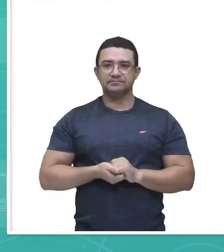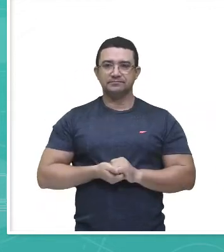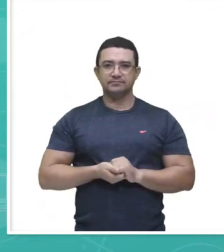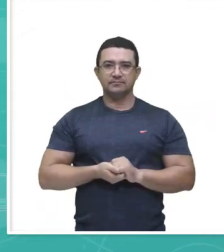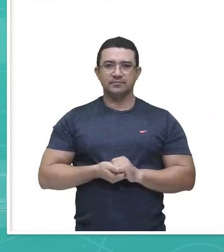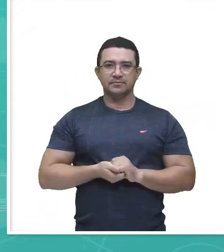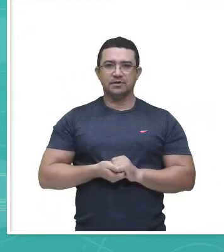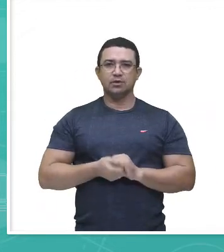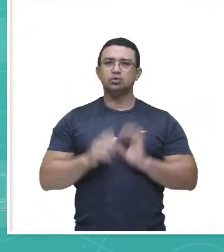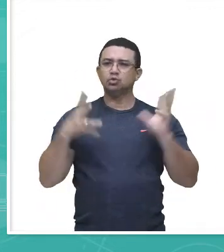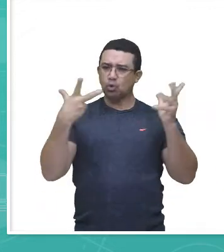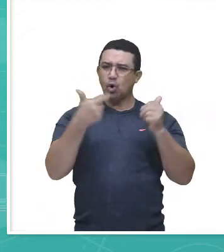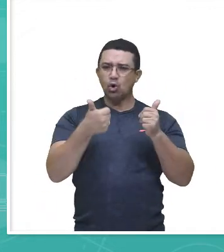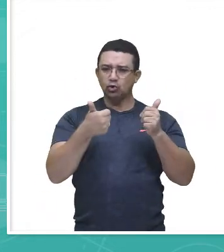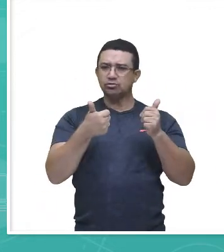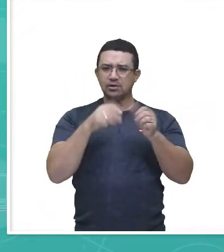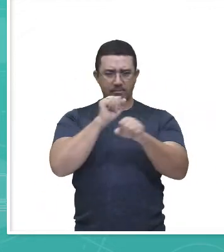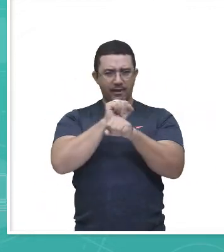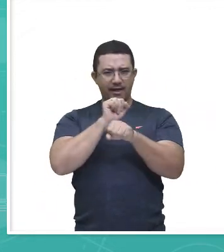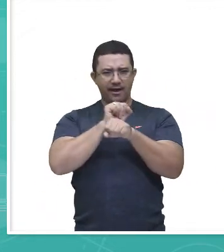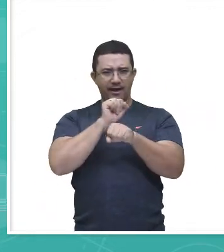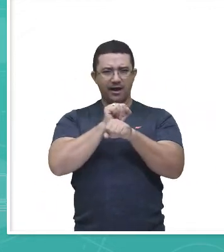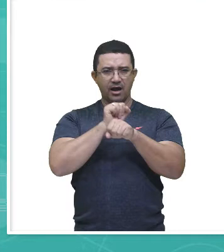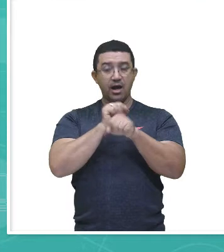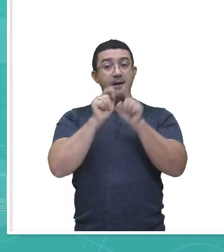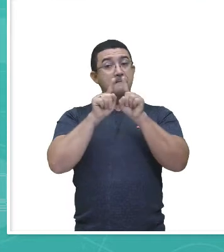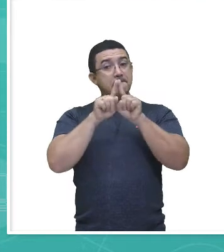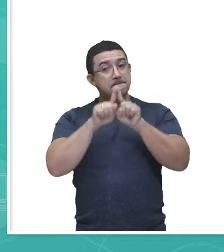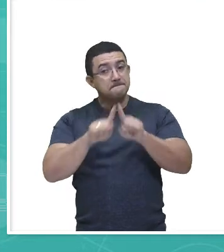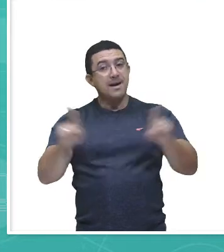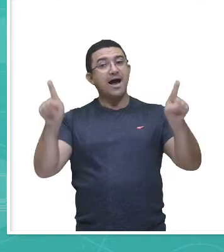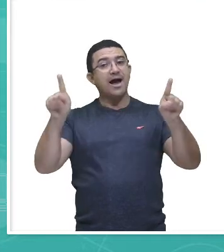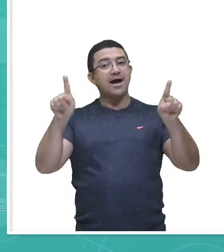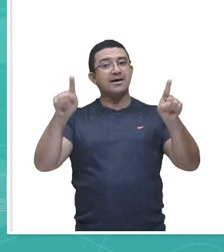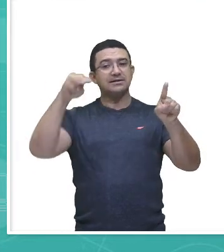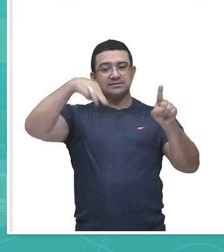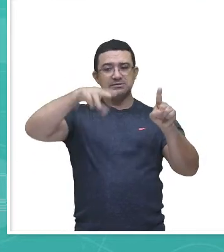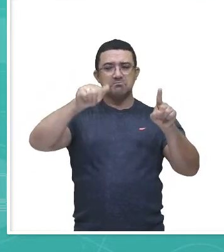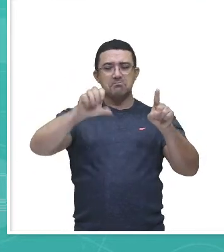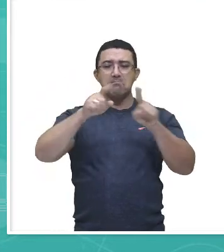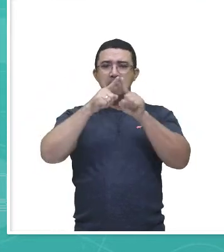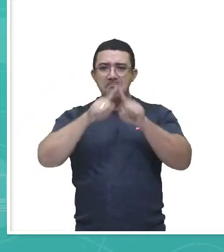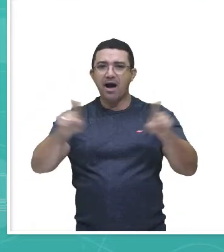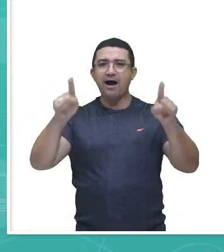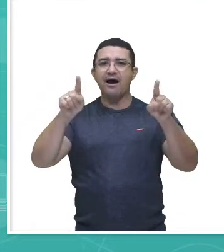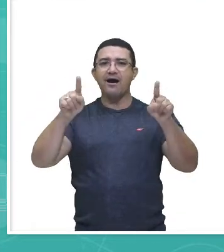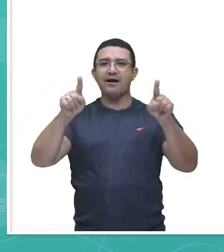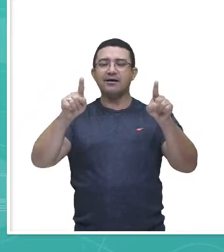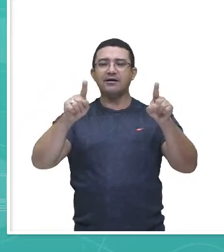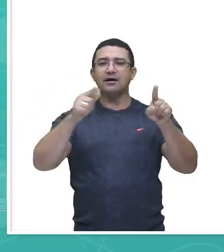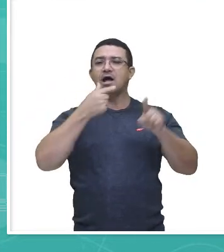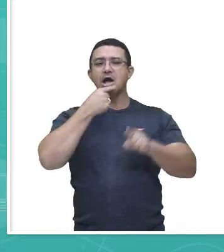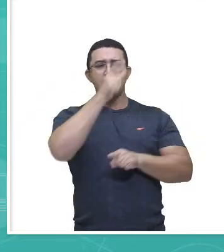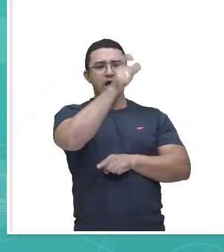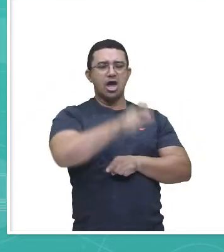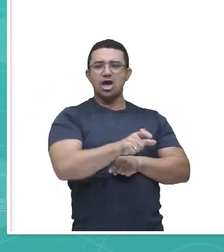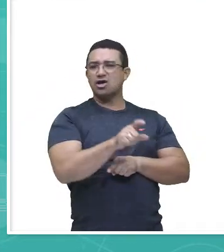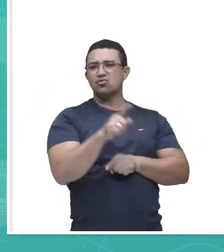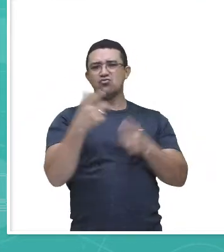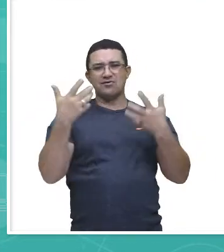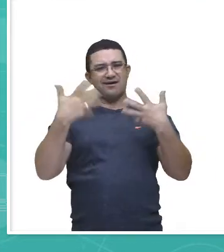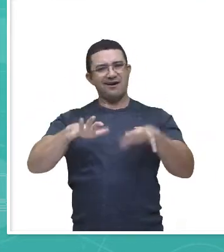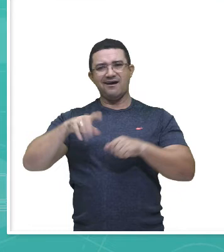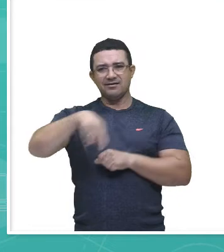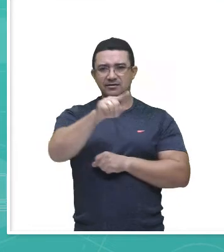Todos esperavam, mas o que aconteceu? Ele não queria